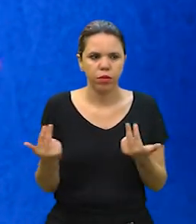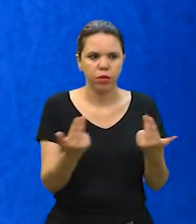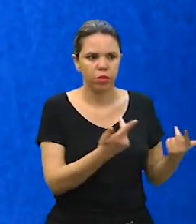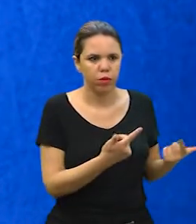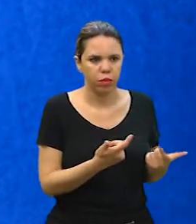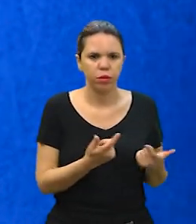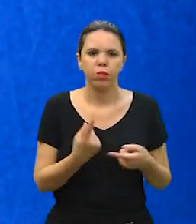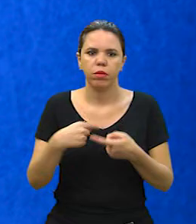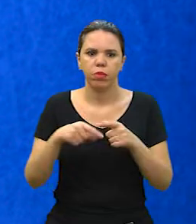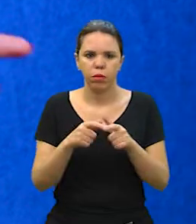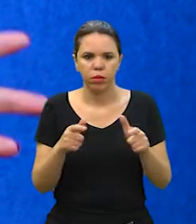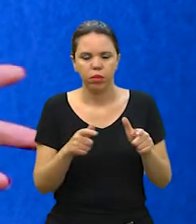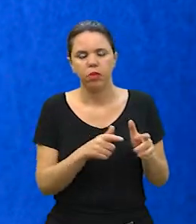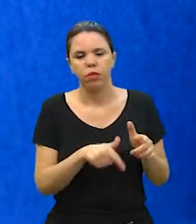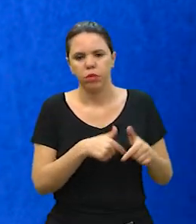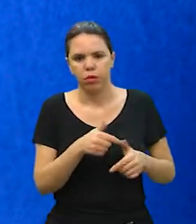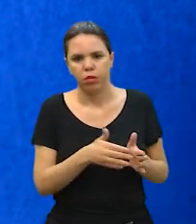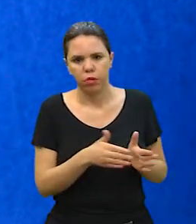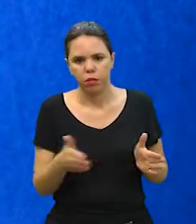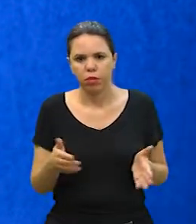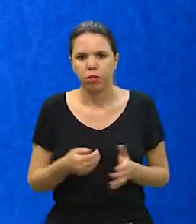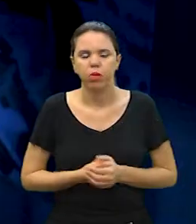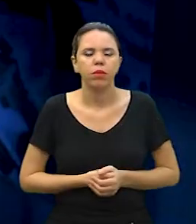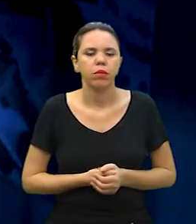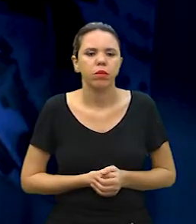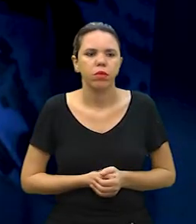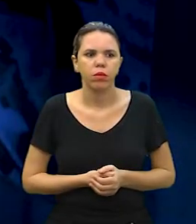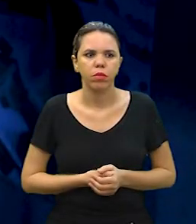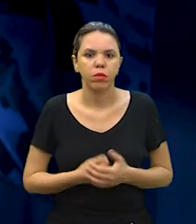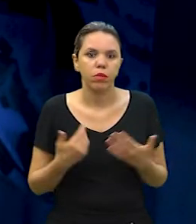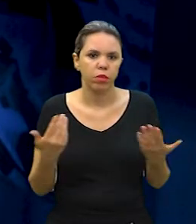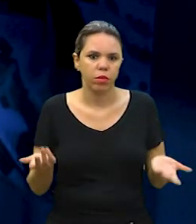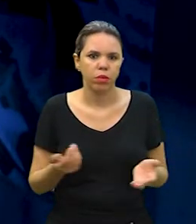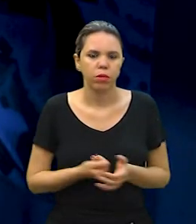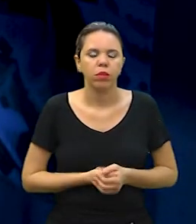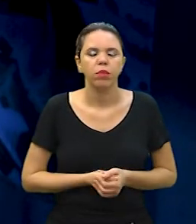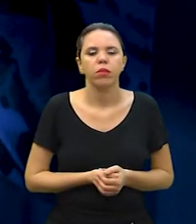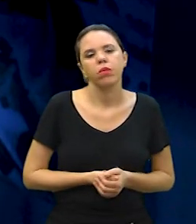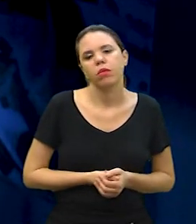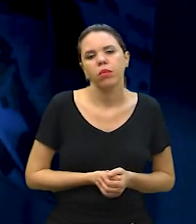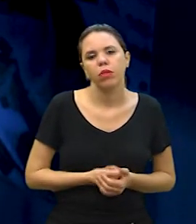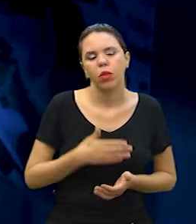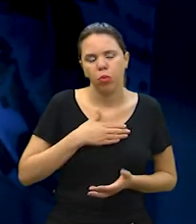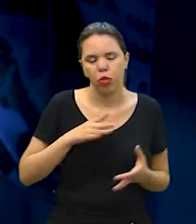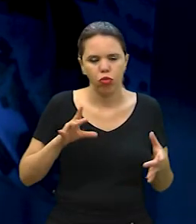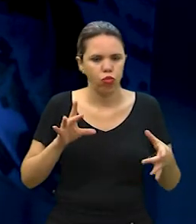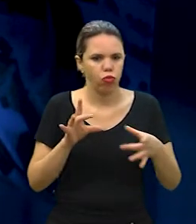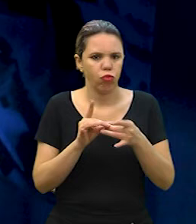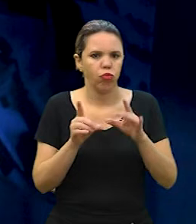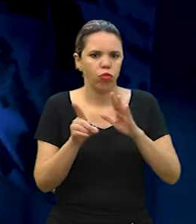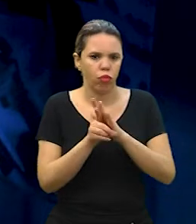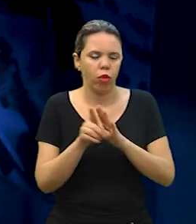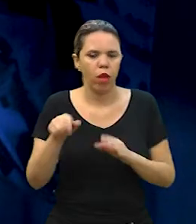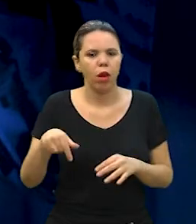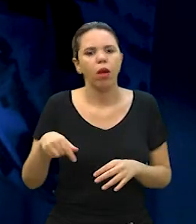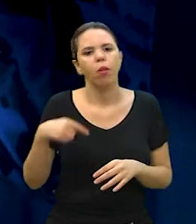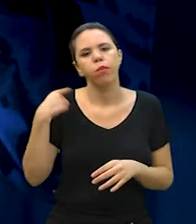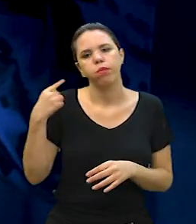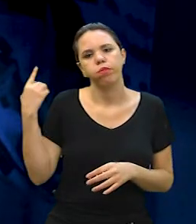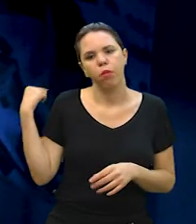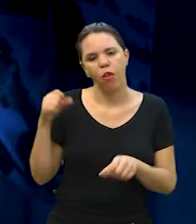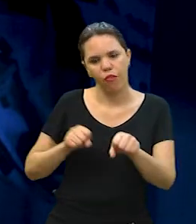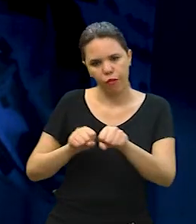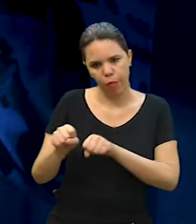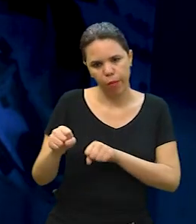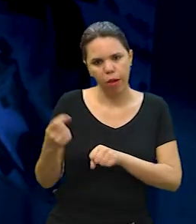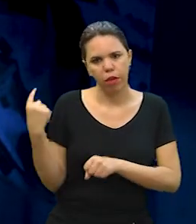expandir como expandiram aí nessa trajetória? Então, o meu sócio, ele era advogado